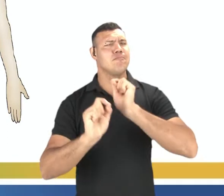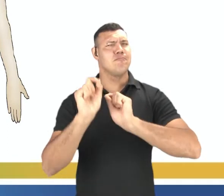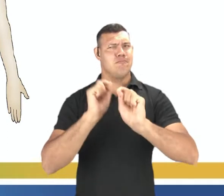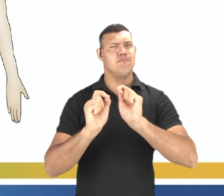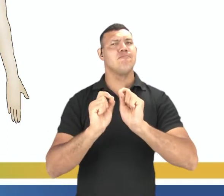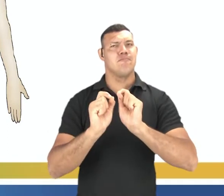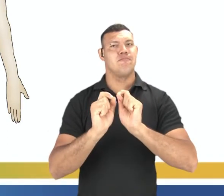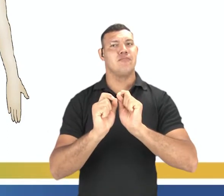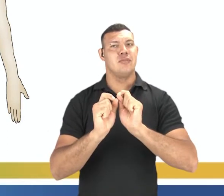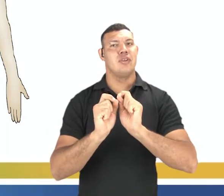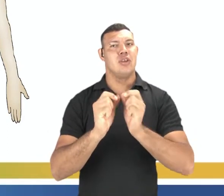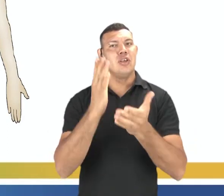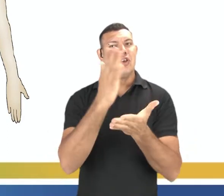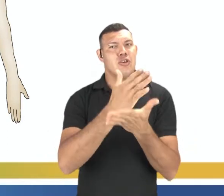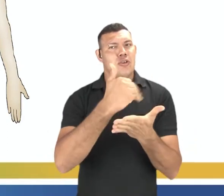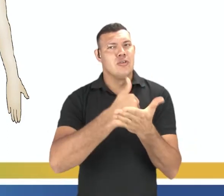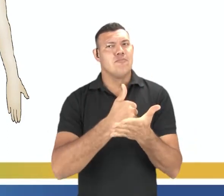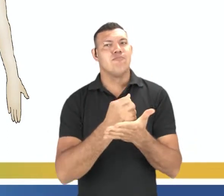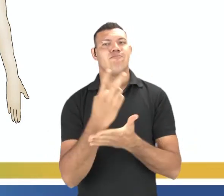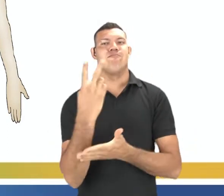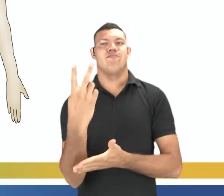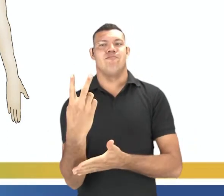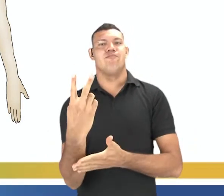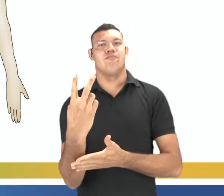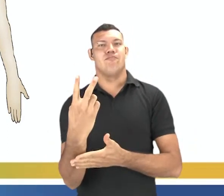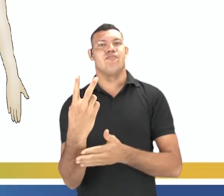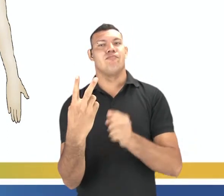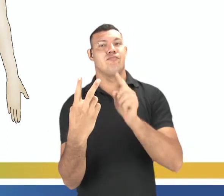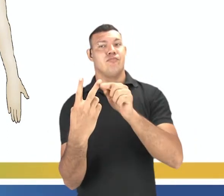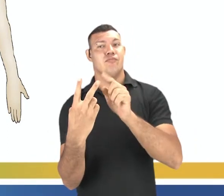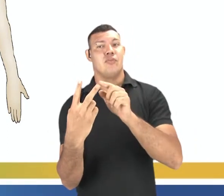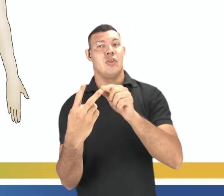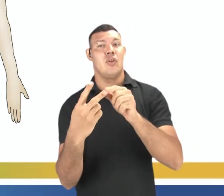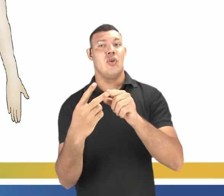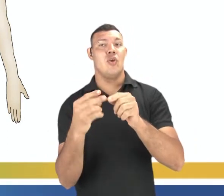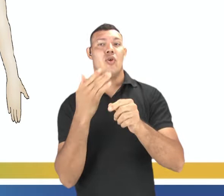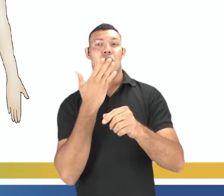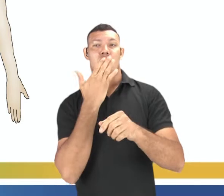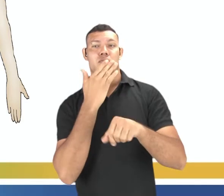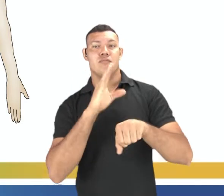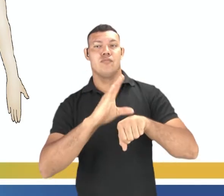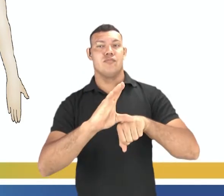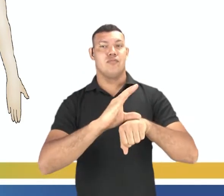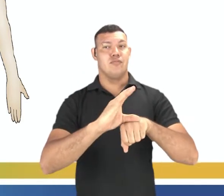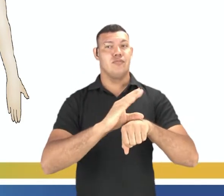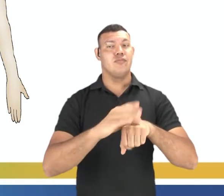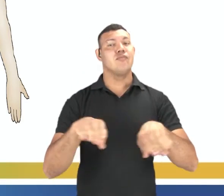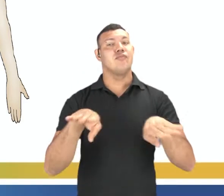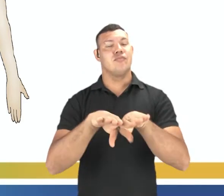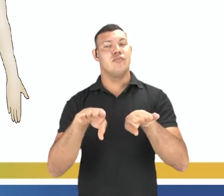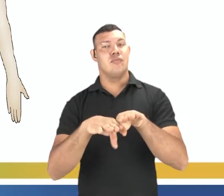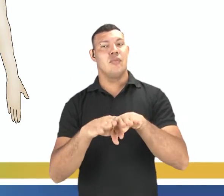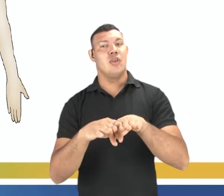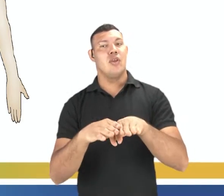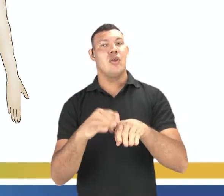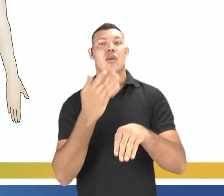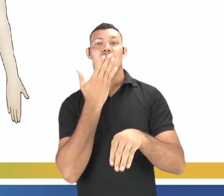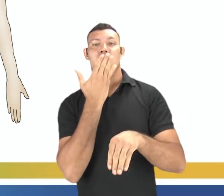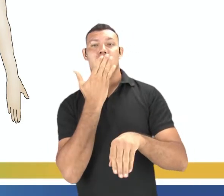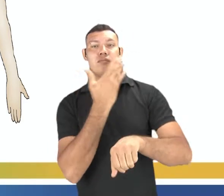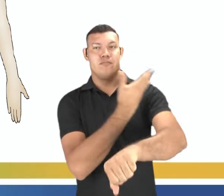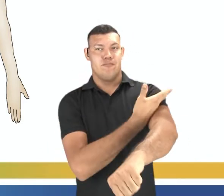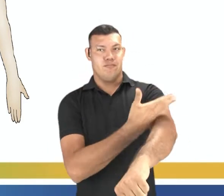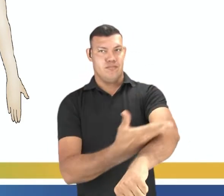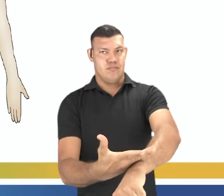duas regiões bem definidas, a substância cinzenta e a substância branca. Na